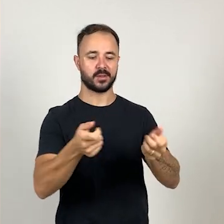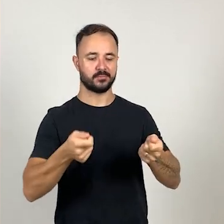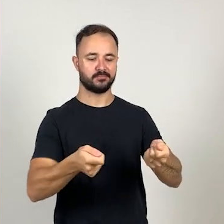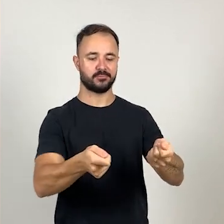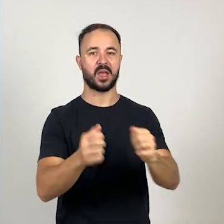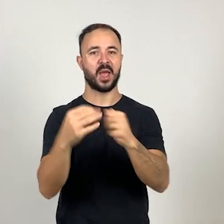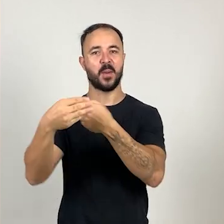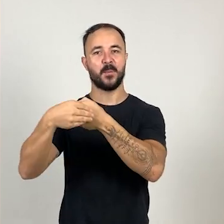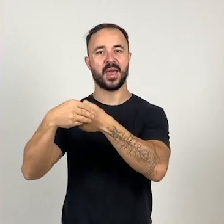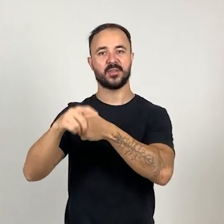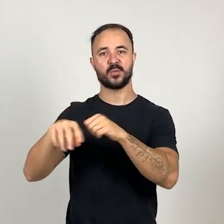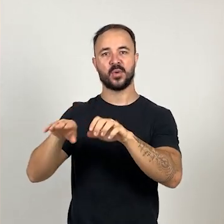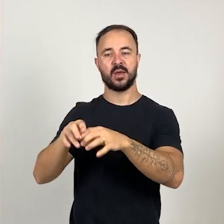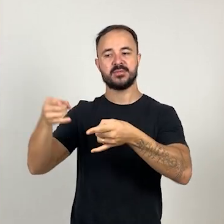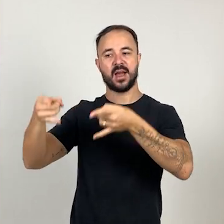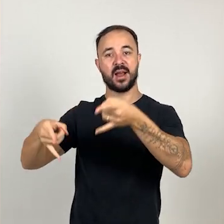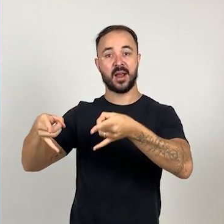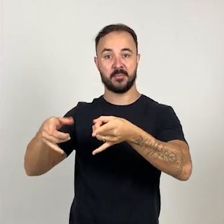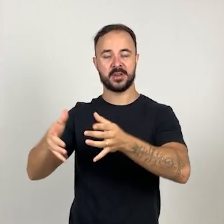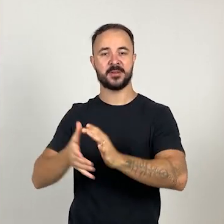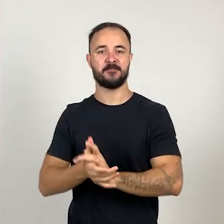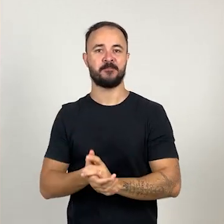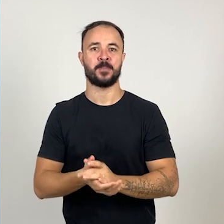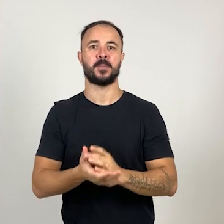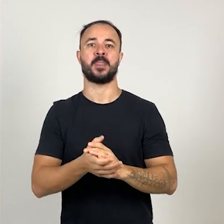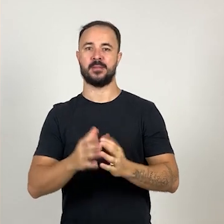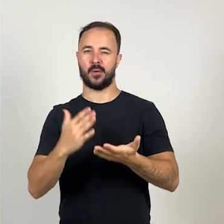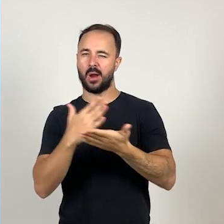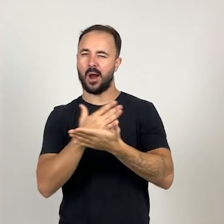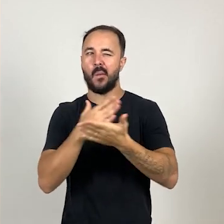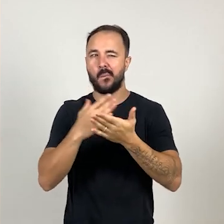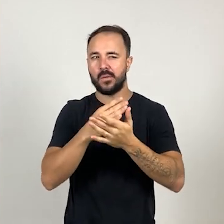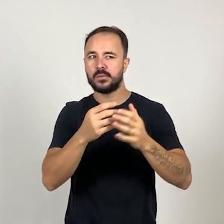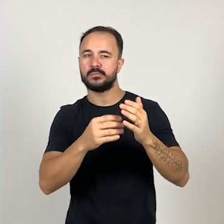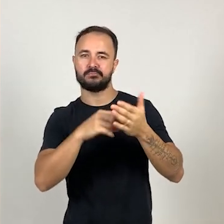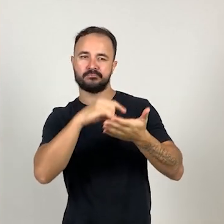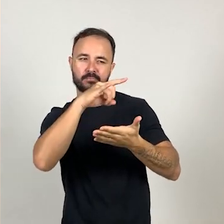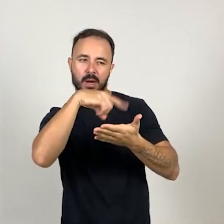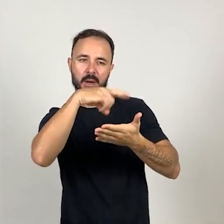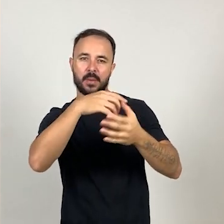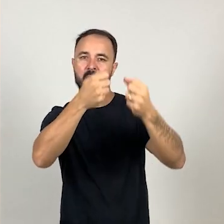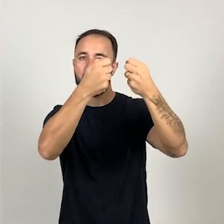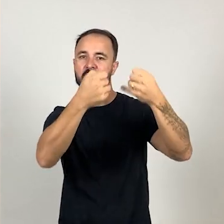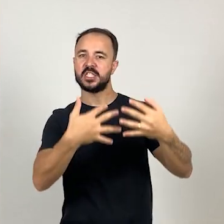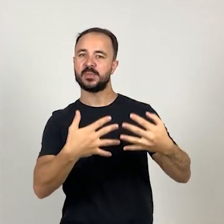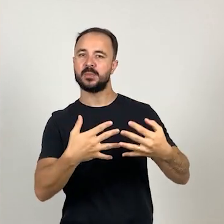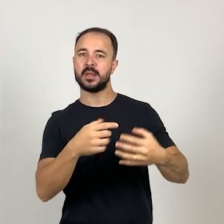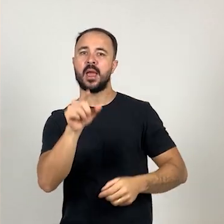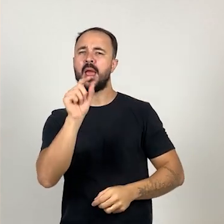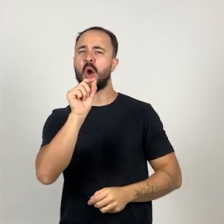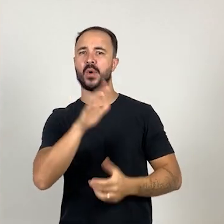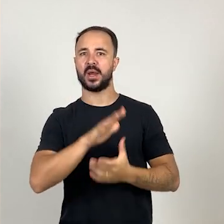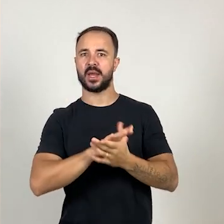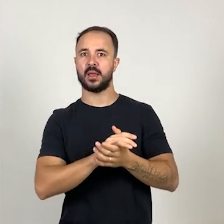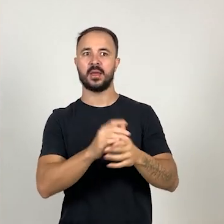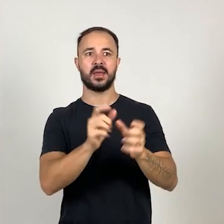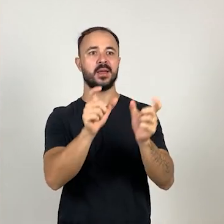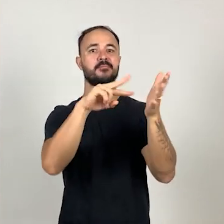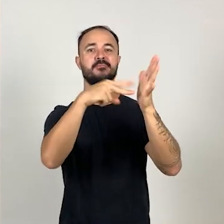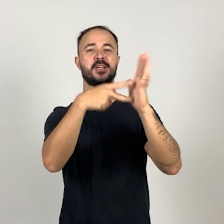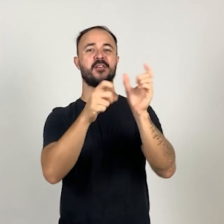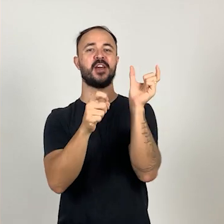das camas. Estudos apontam que a expressão pode estar relacionada a pessoas negras escravizadas